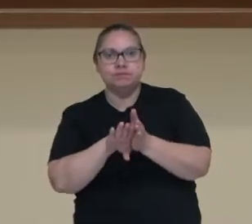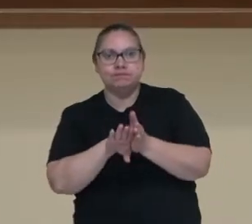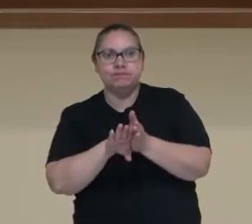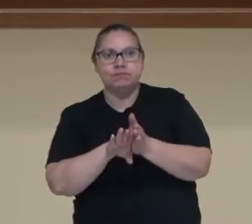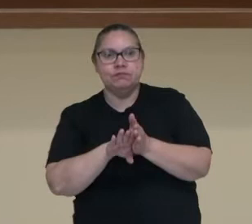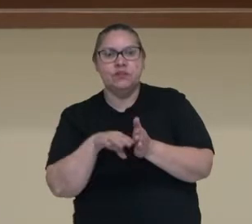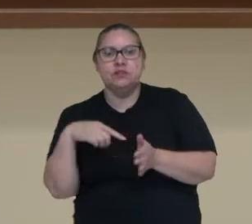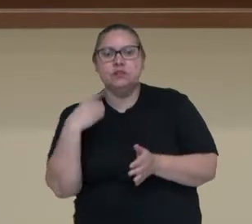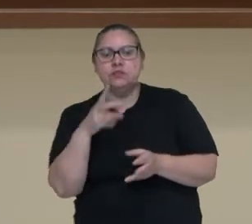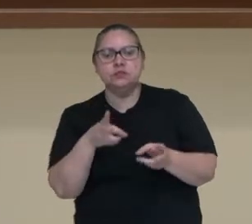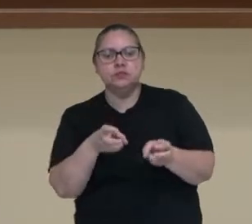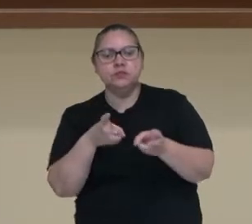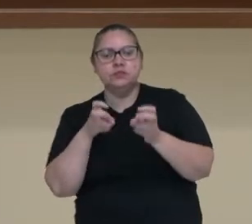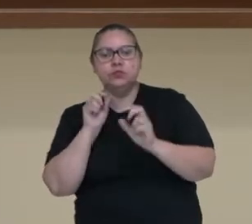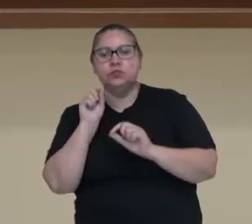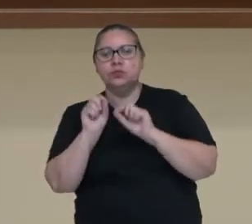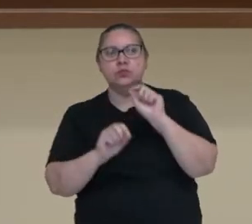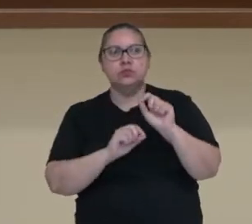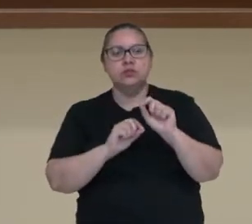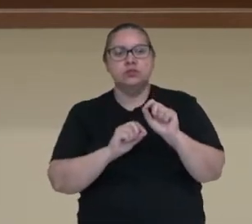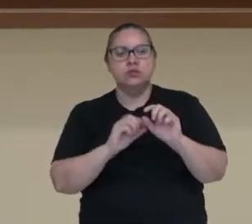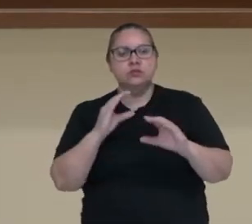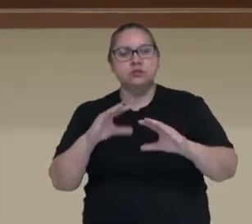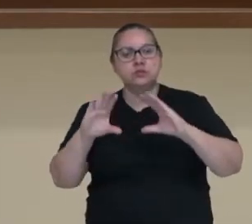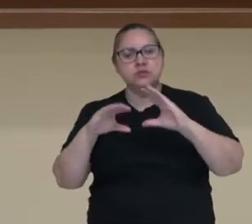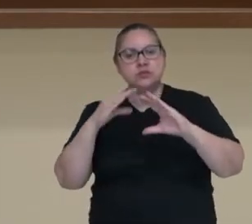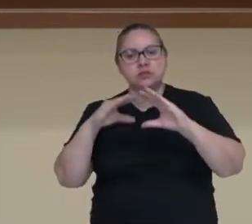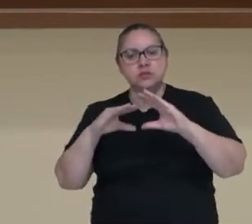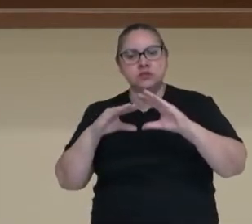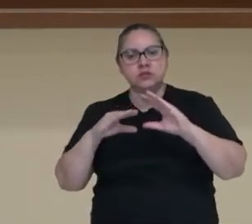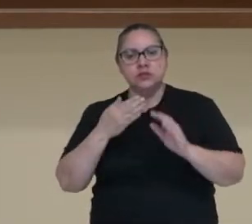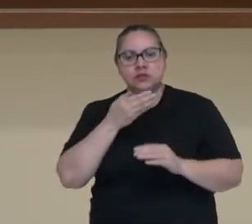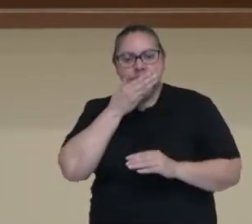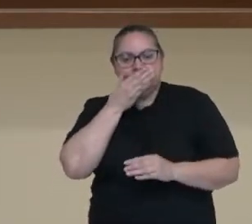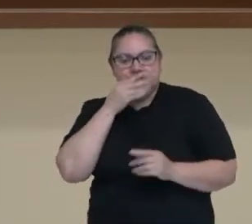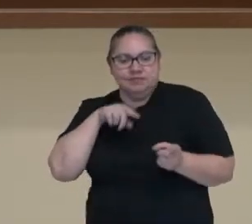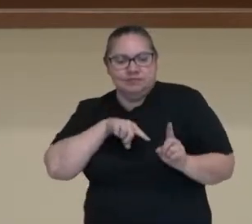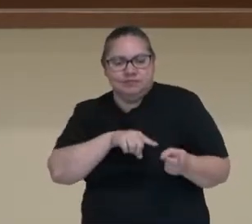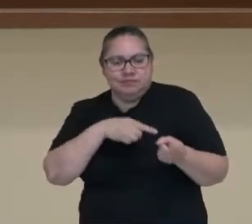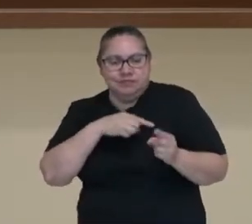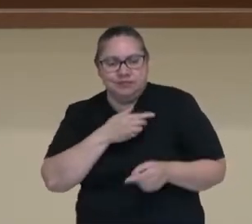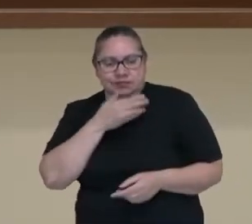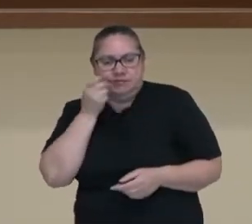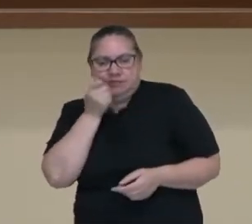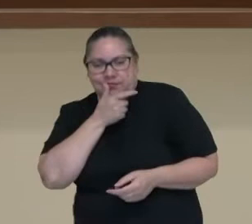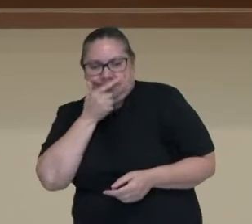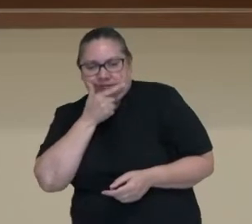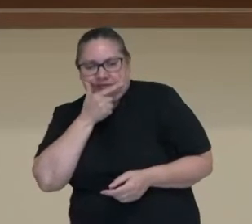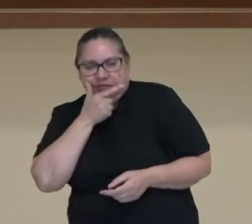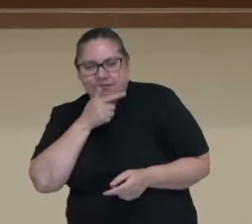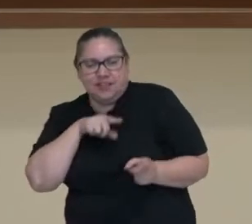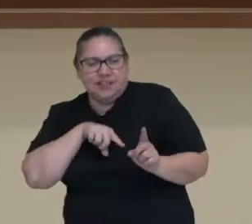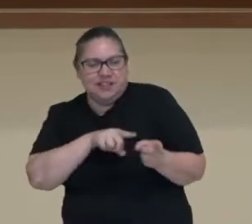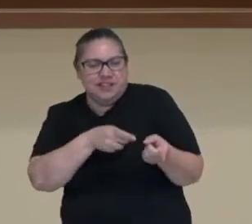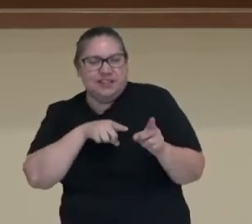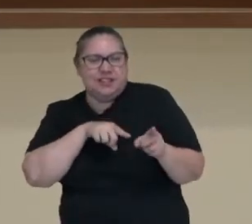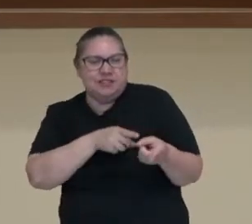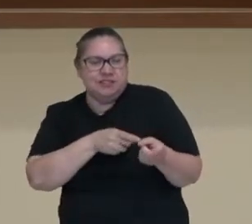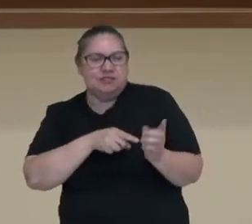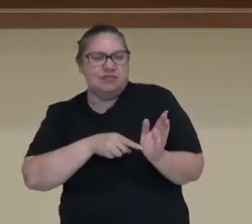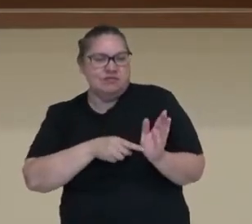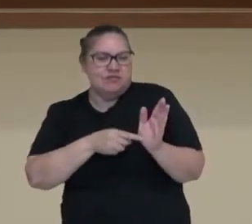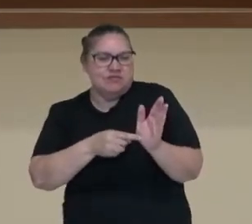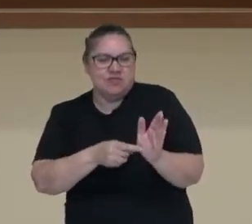Voltei e nós percebemos o quê? Que as cantigas de escárnio, escárnio significava o quê? Satirizar, expor